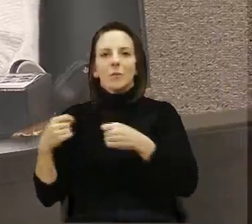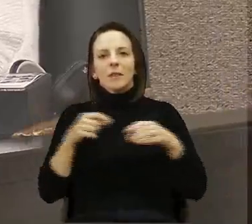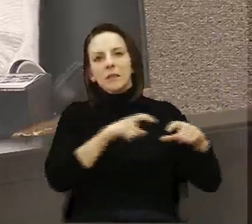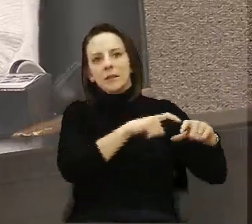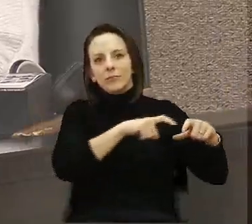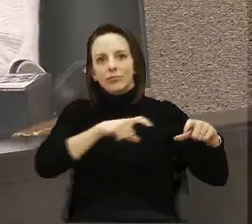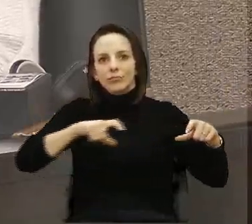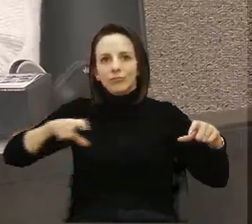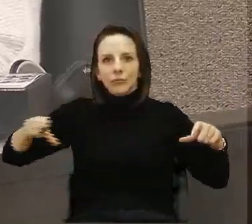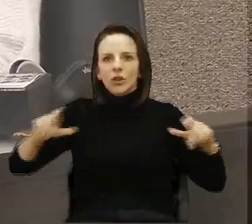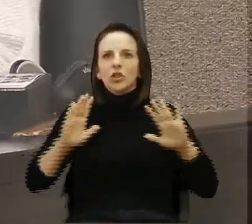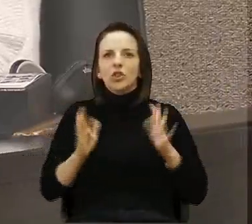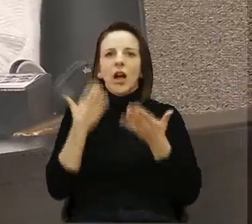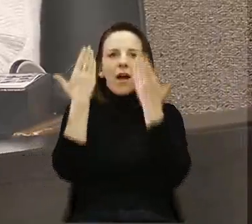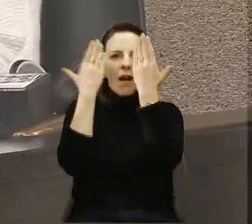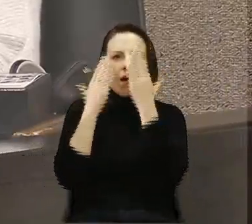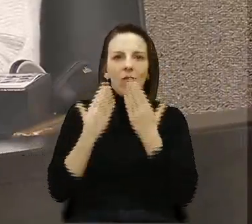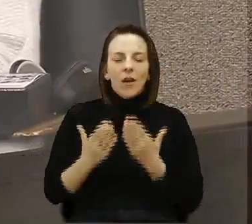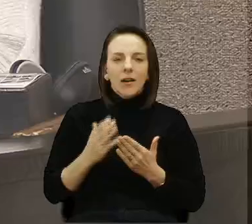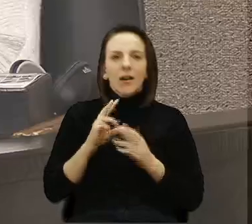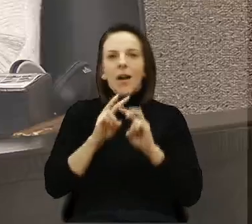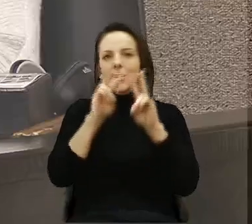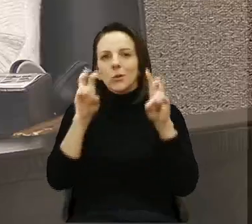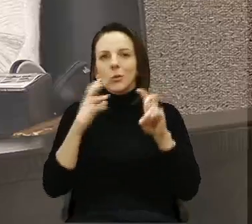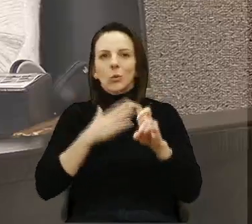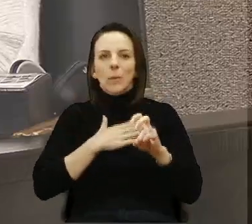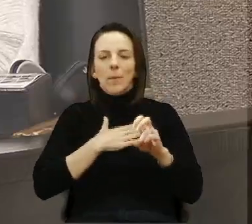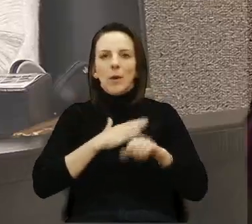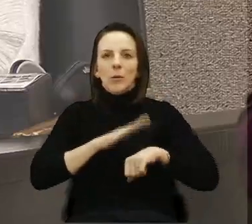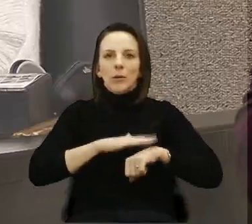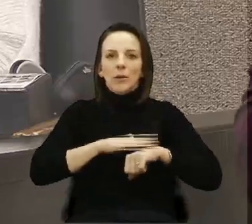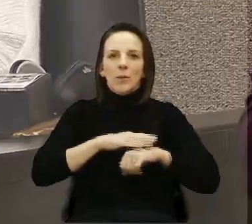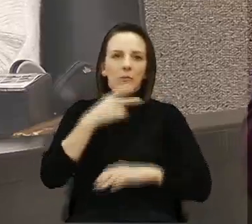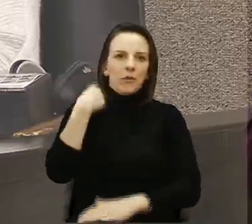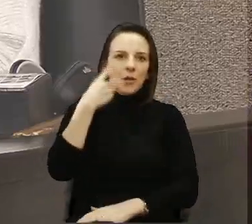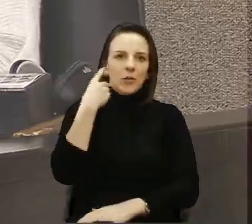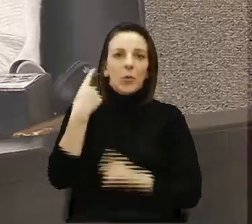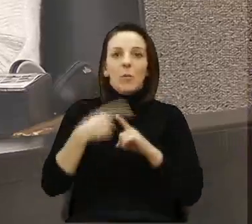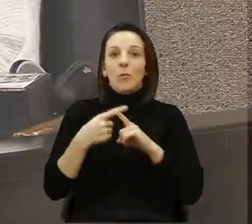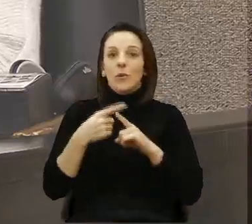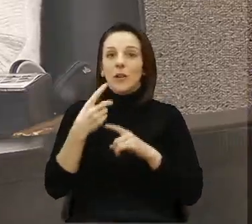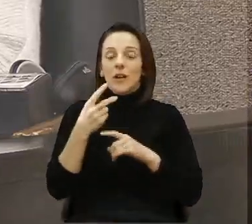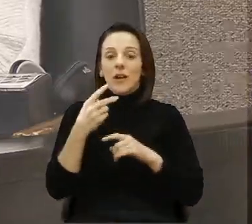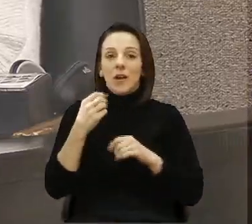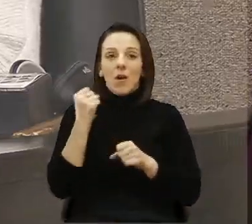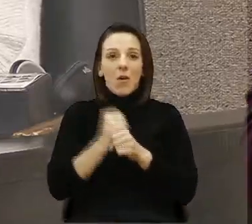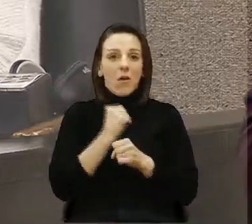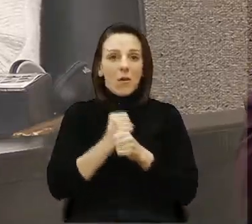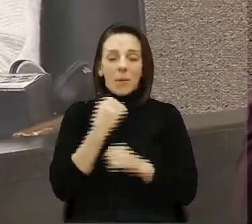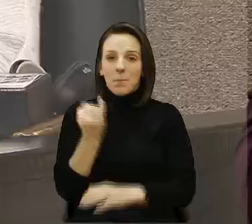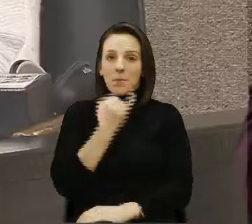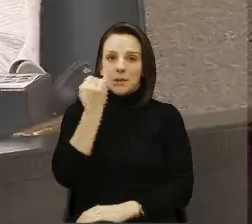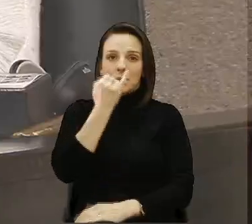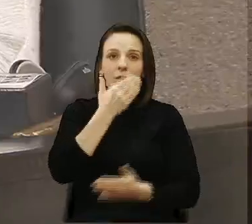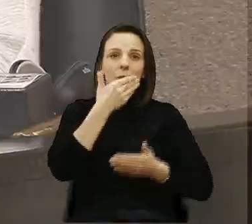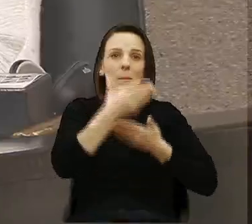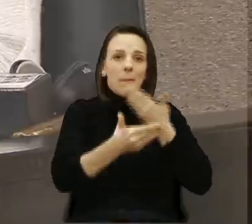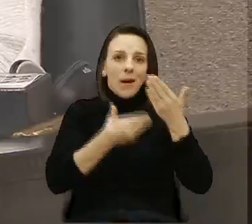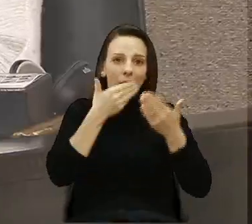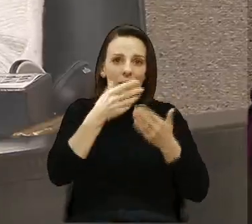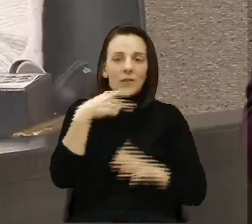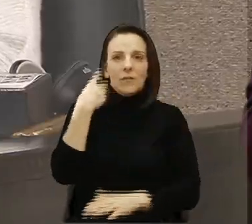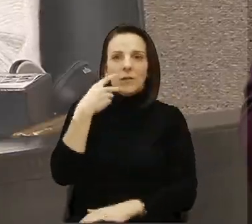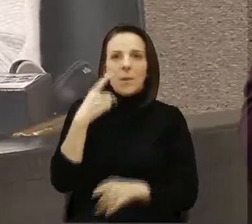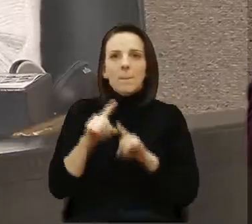nosso mandato, porque é uma obra muito importante e muito pedida pelos moradores. Mas aqui, além das ruas, eu quero destacar uma